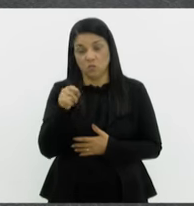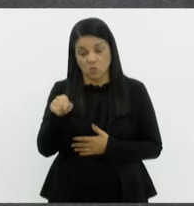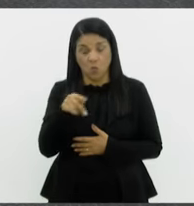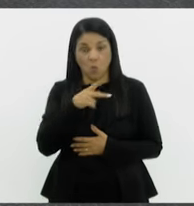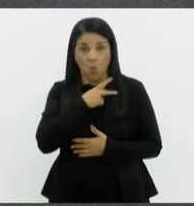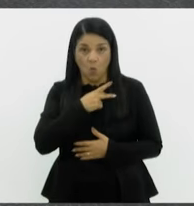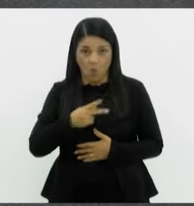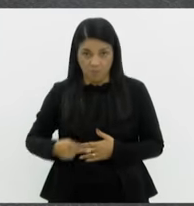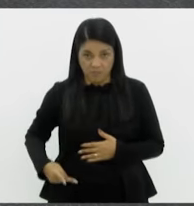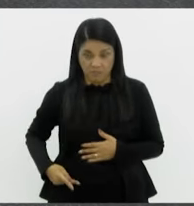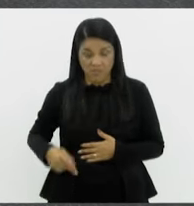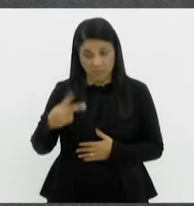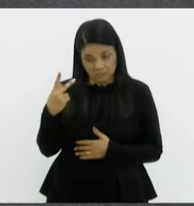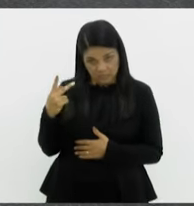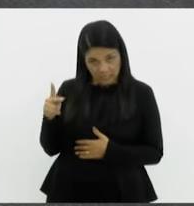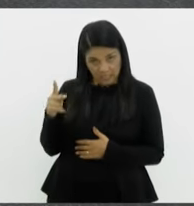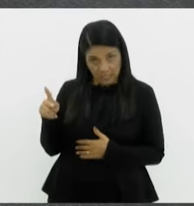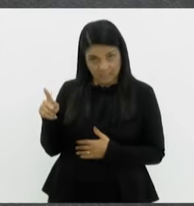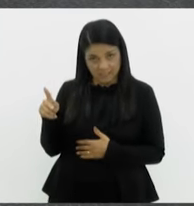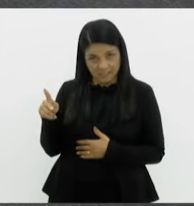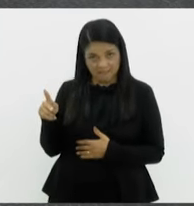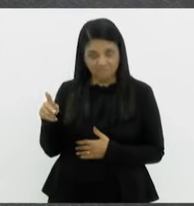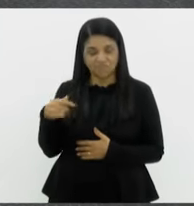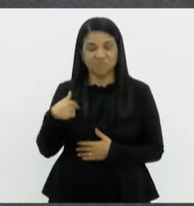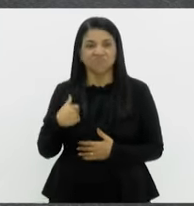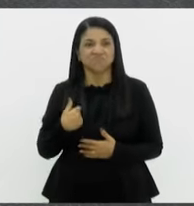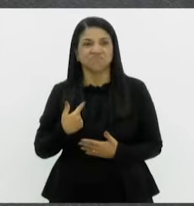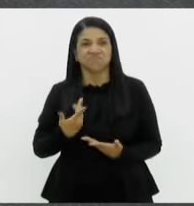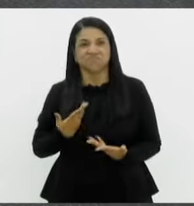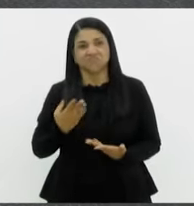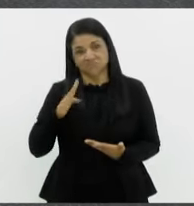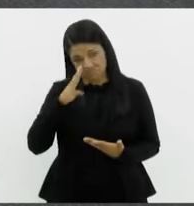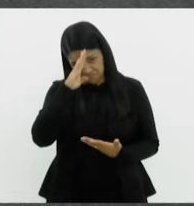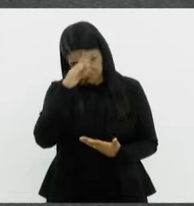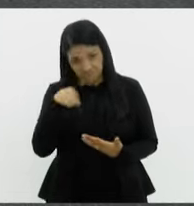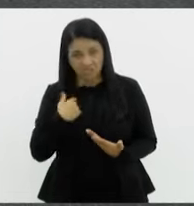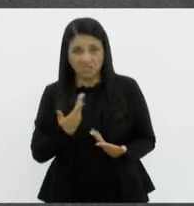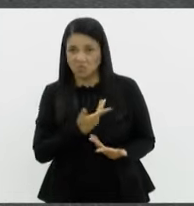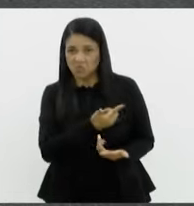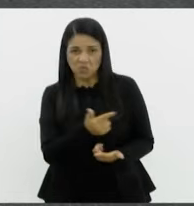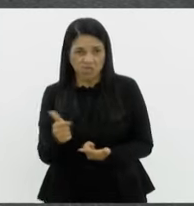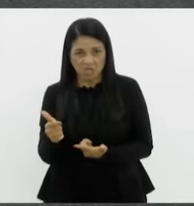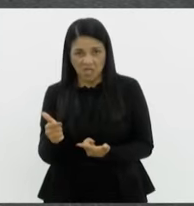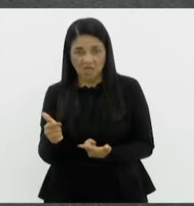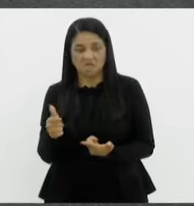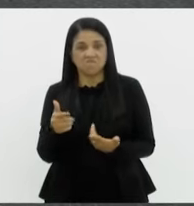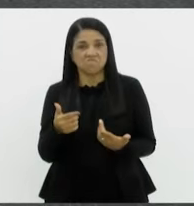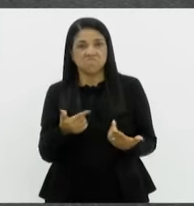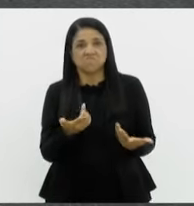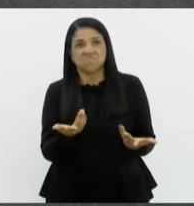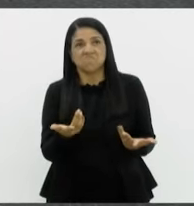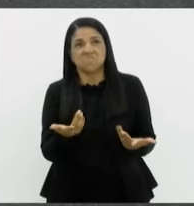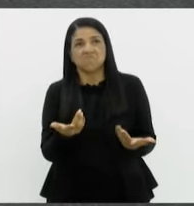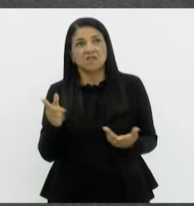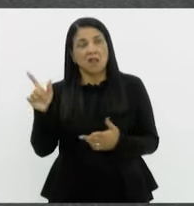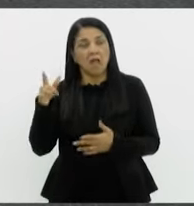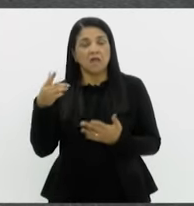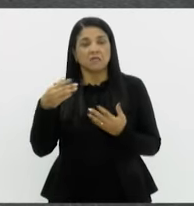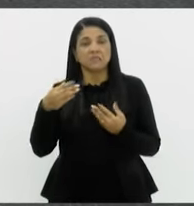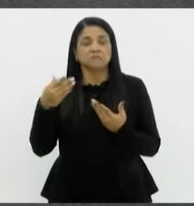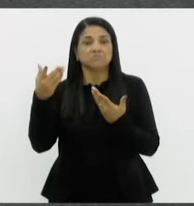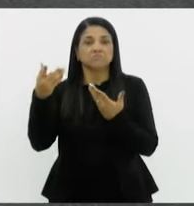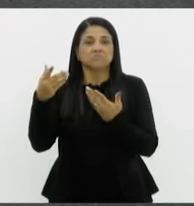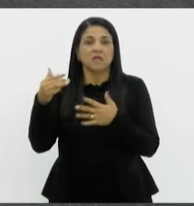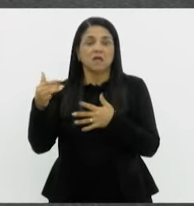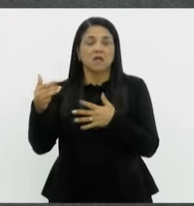é um presidente igualmente desclassificado e desqualificado, que quando teve a tragédia da Bahia, ele